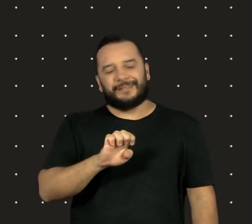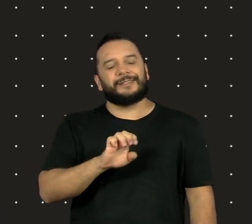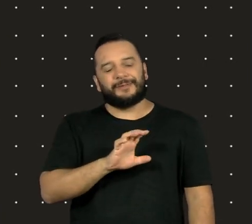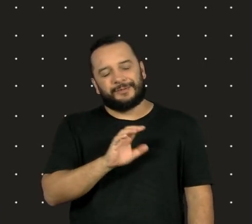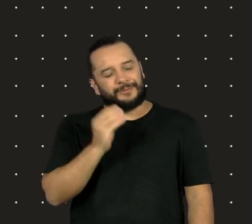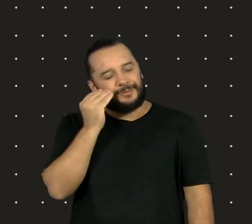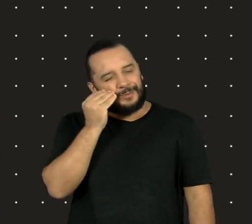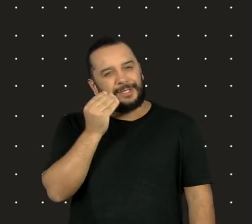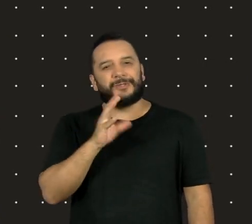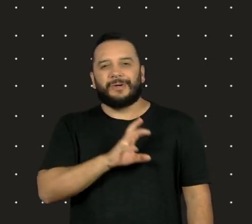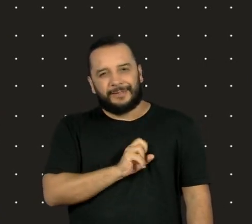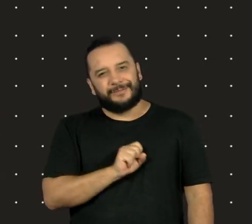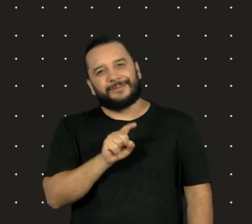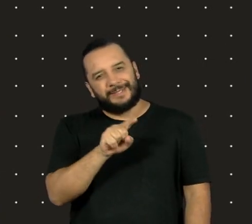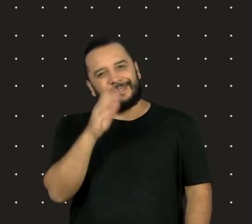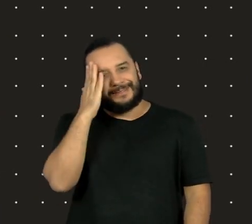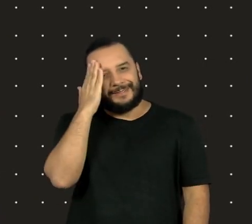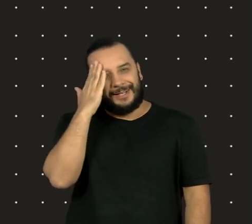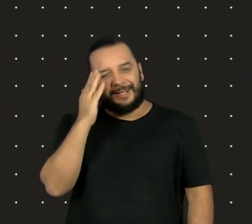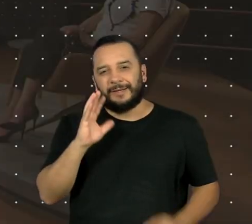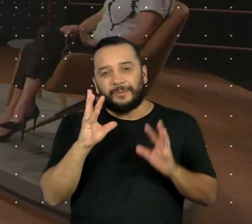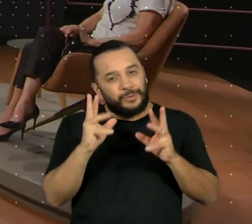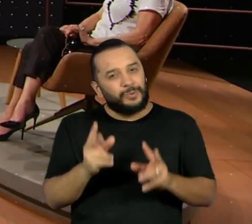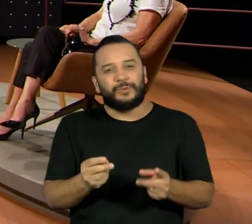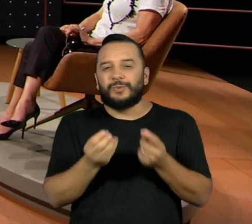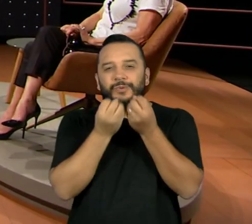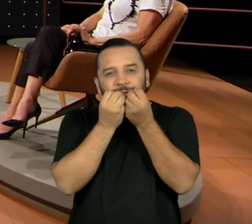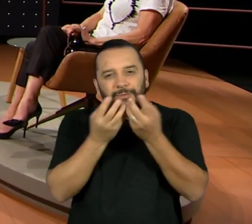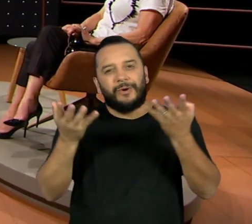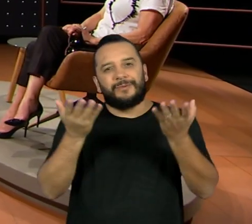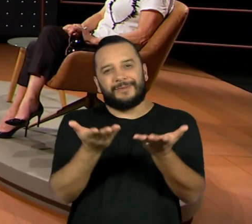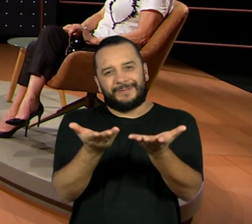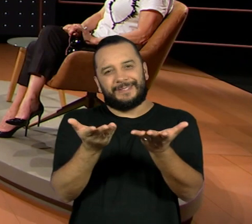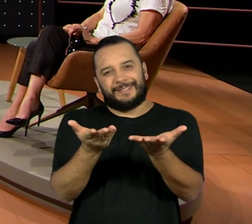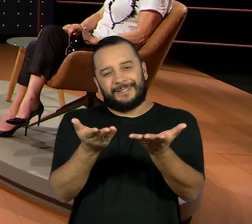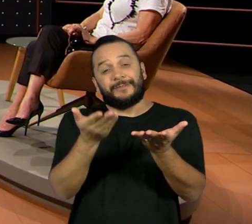disso, e tudo de bom para você, você merece.